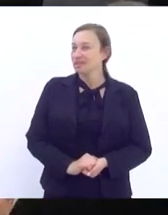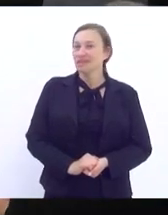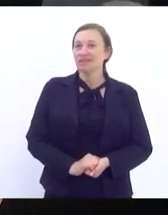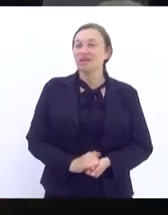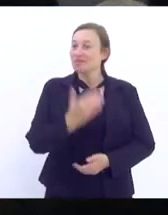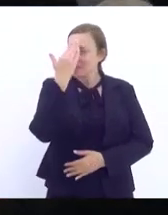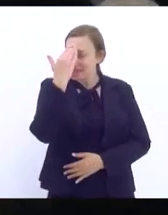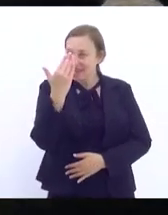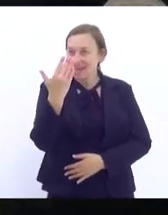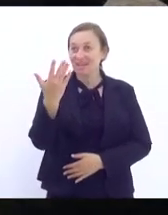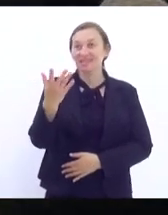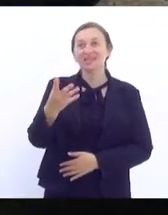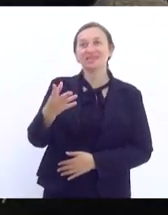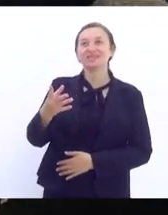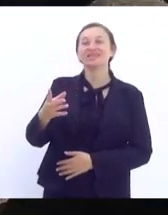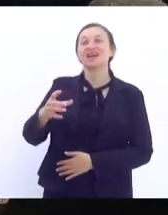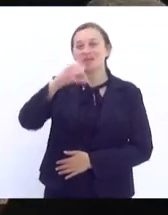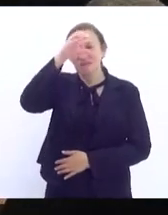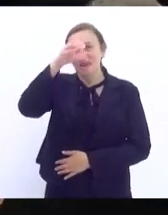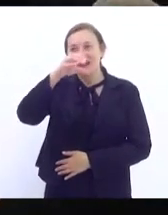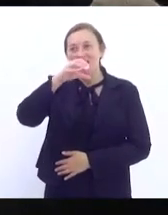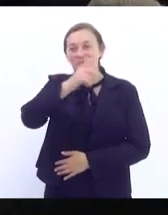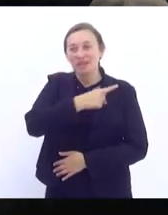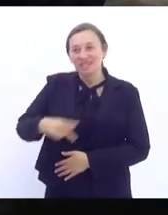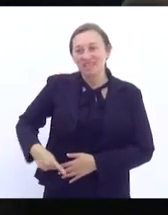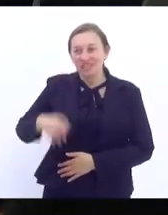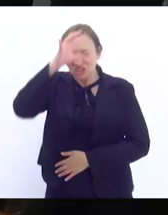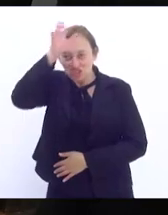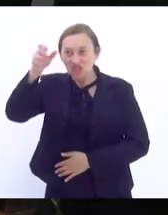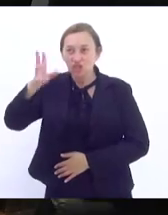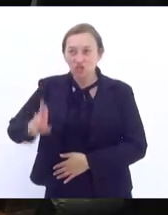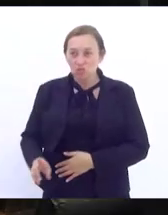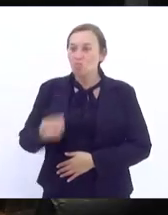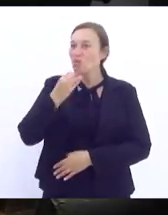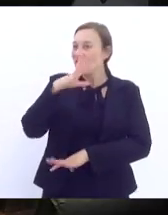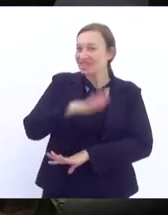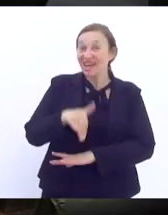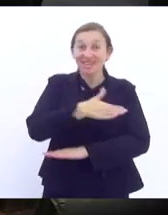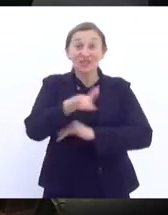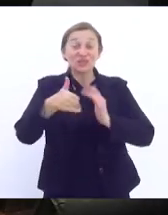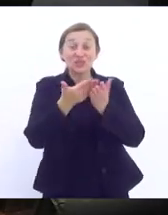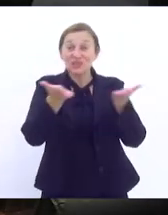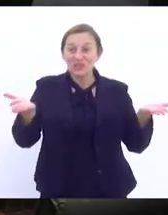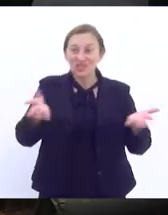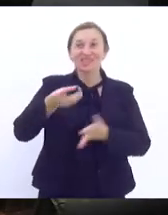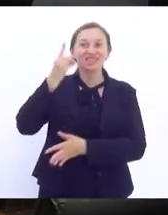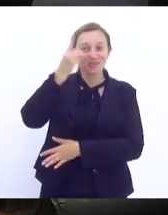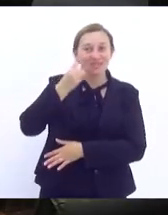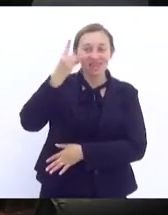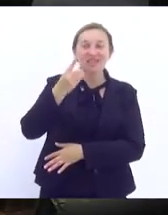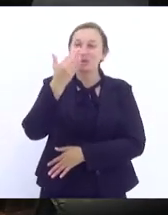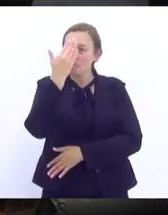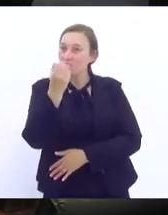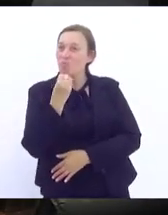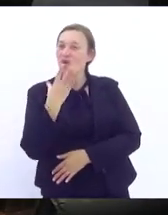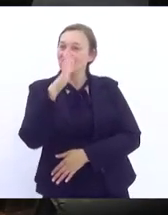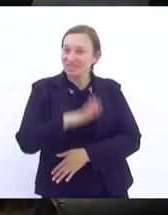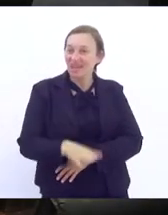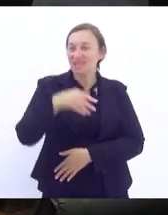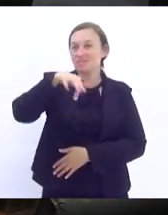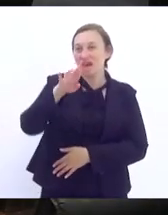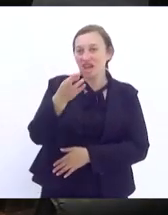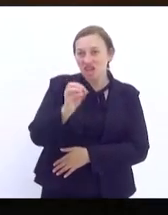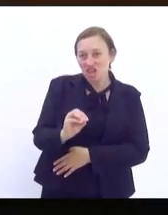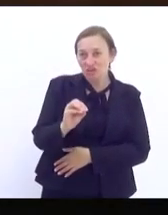Obrigado meu nome Presidente tia Ju boa tarde a todos parlamentares Boa tarde Marquinhos da mesa tá